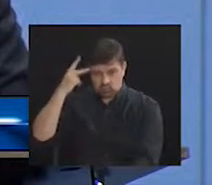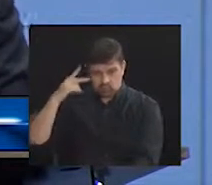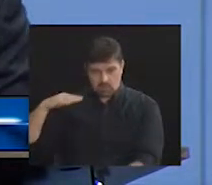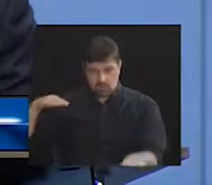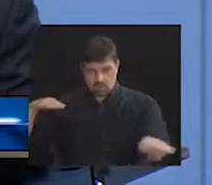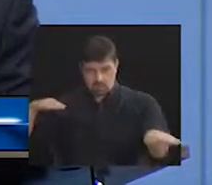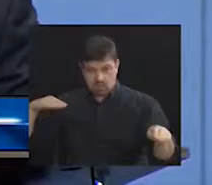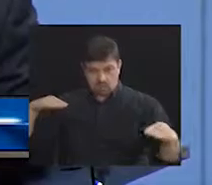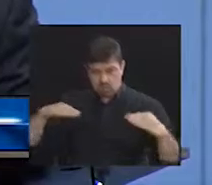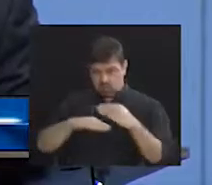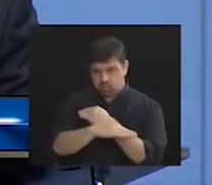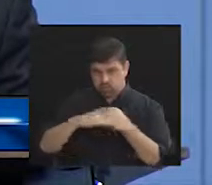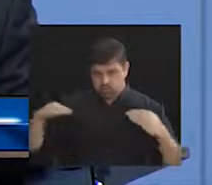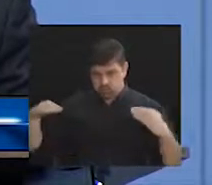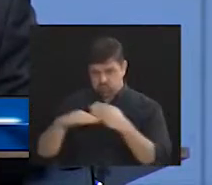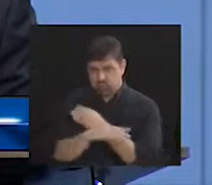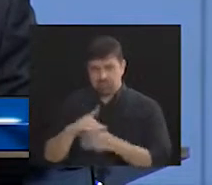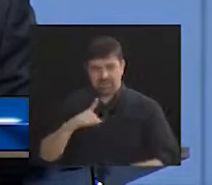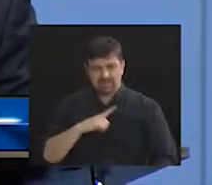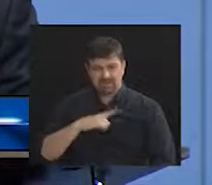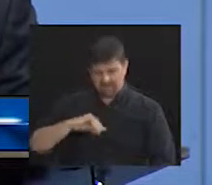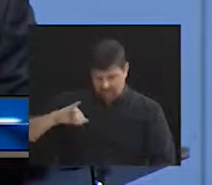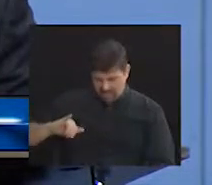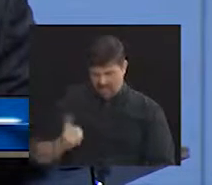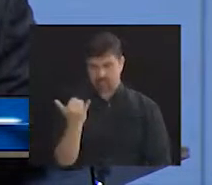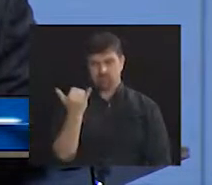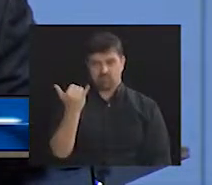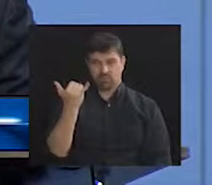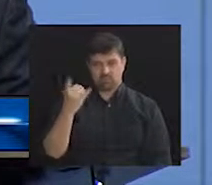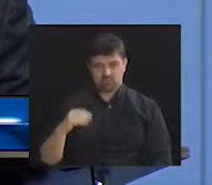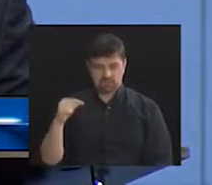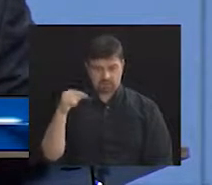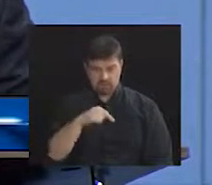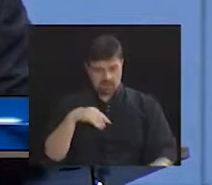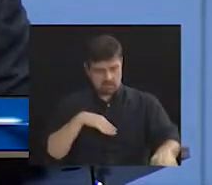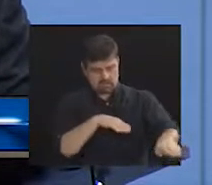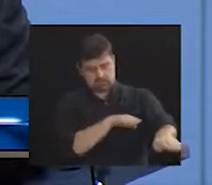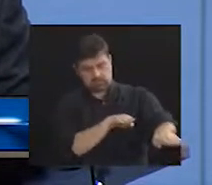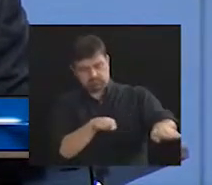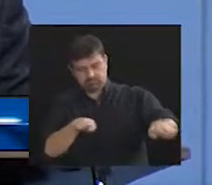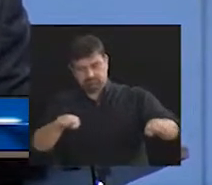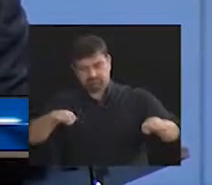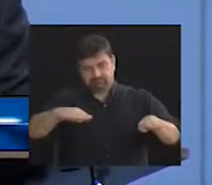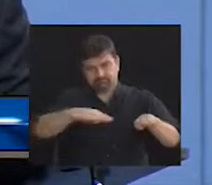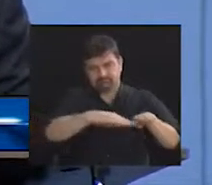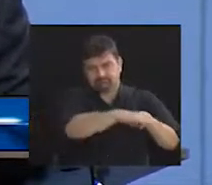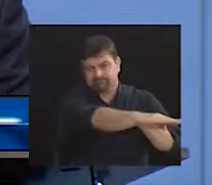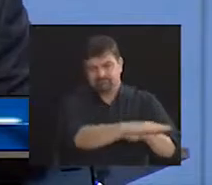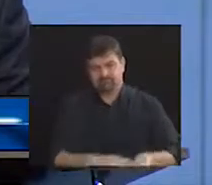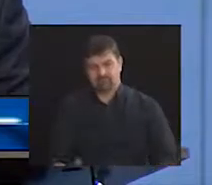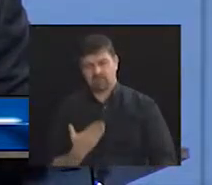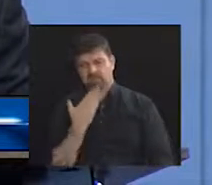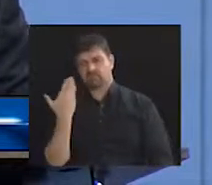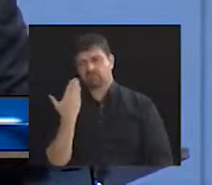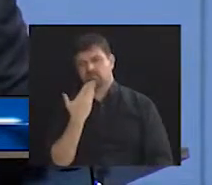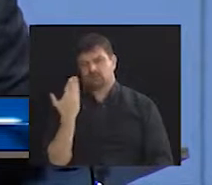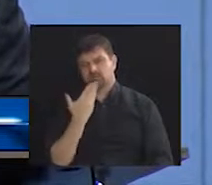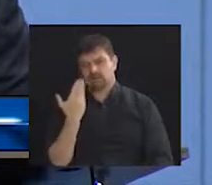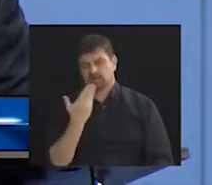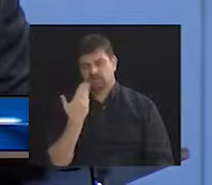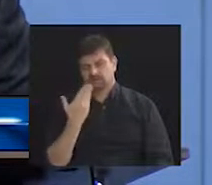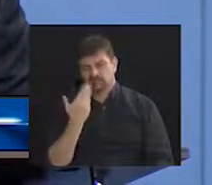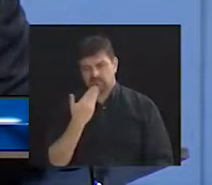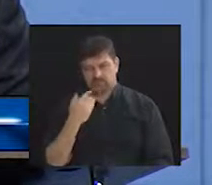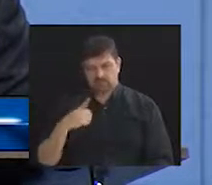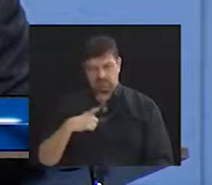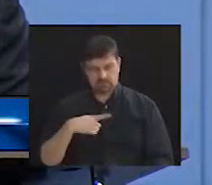vice versa tem essa oportunidade de esse privilégio de andar nesta